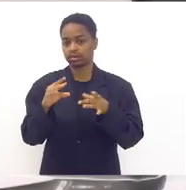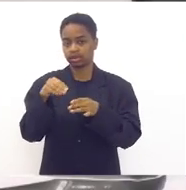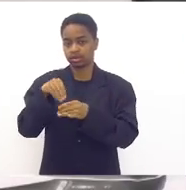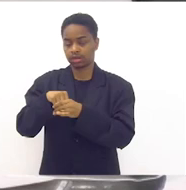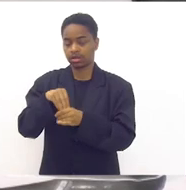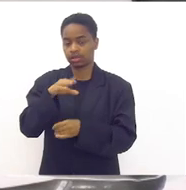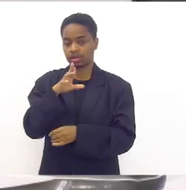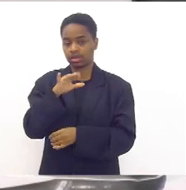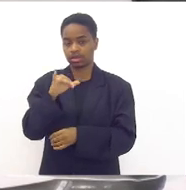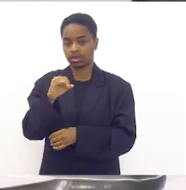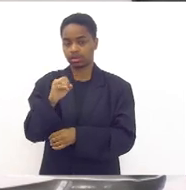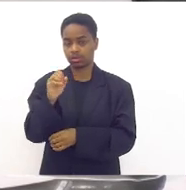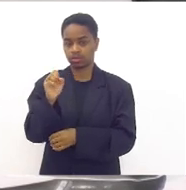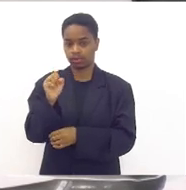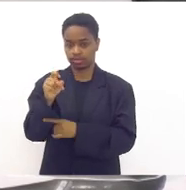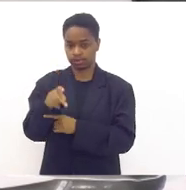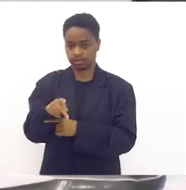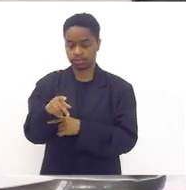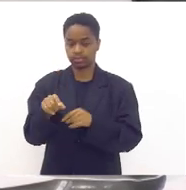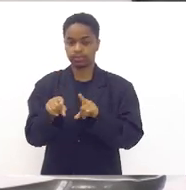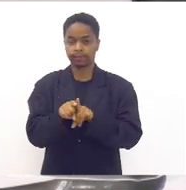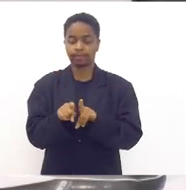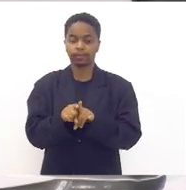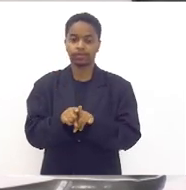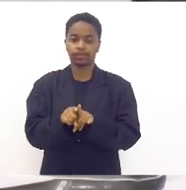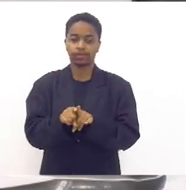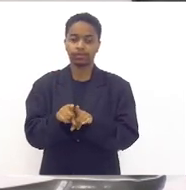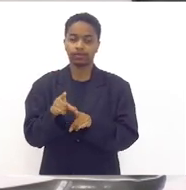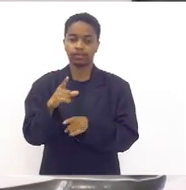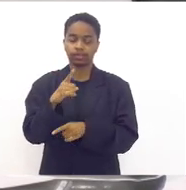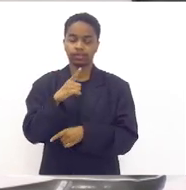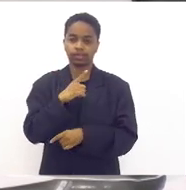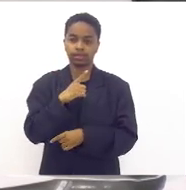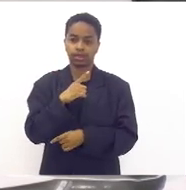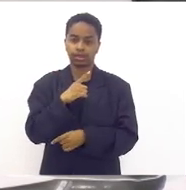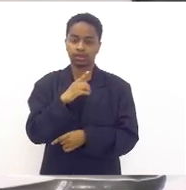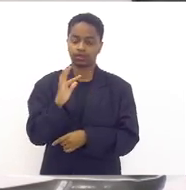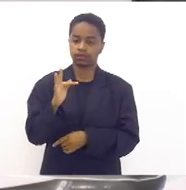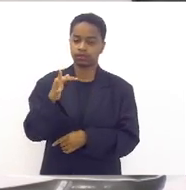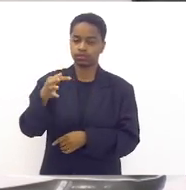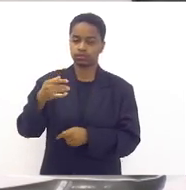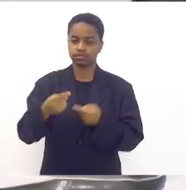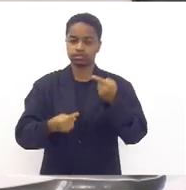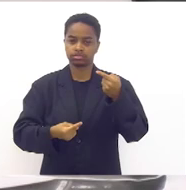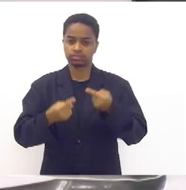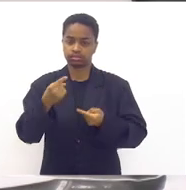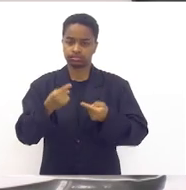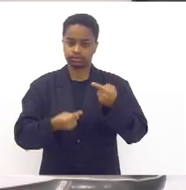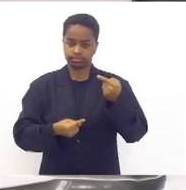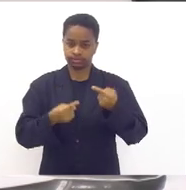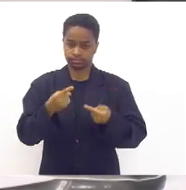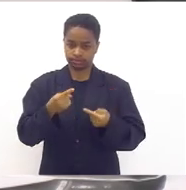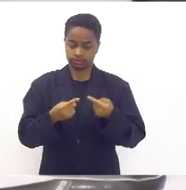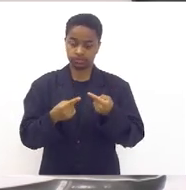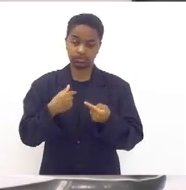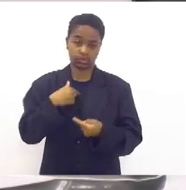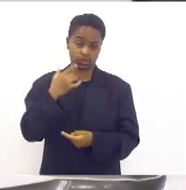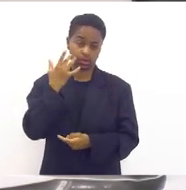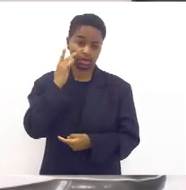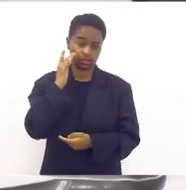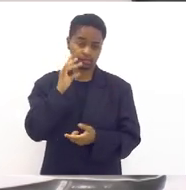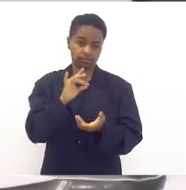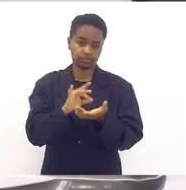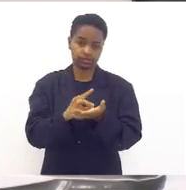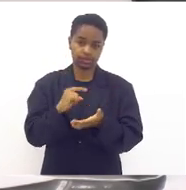Previdência? E nós vamos ter aqui, em breve, uma discussão, que eu acho que é uma coisa que a gente